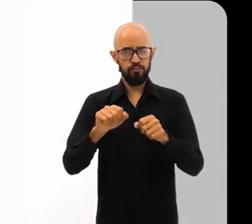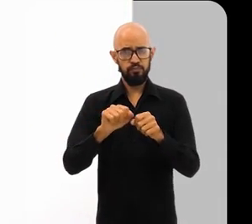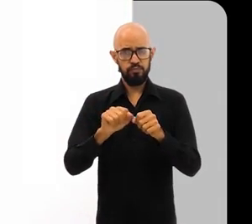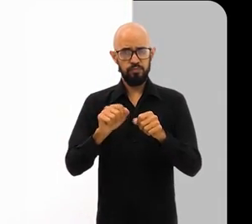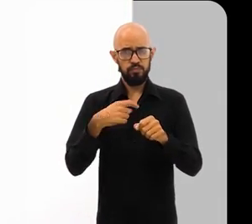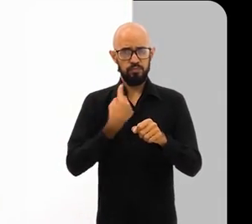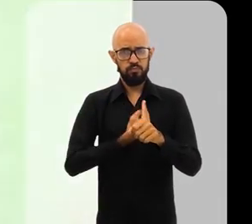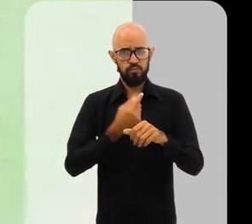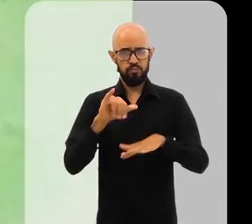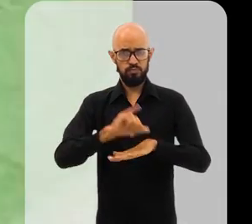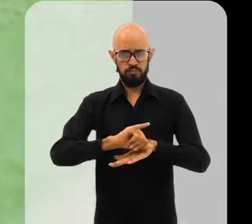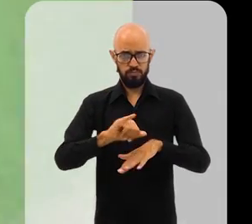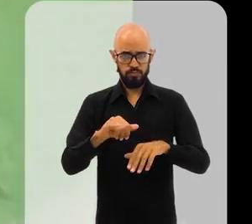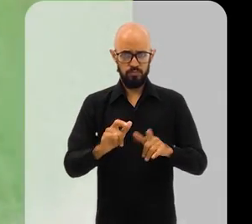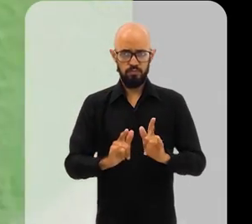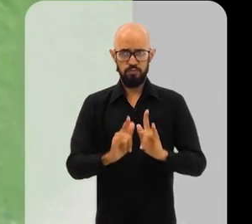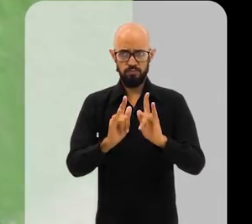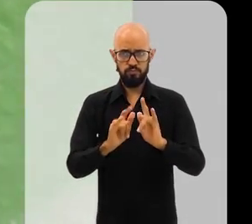na nossa sede.